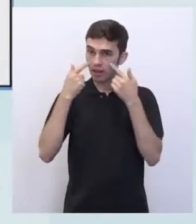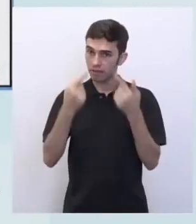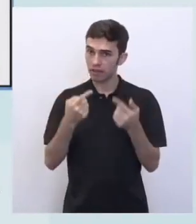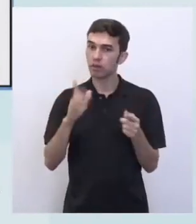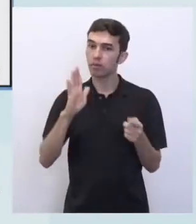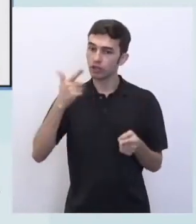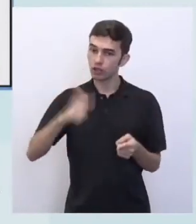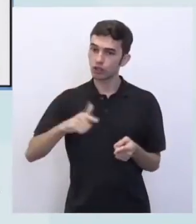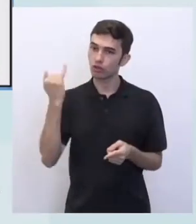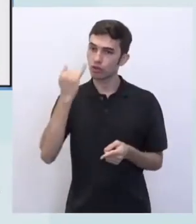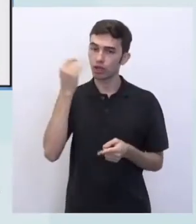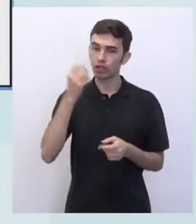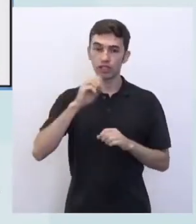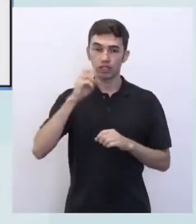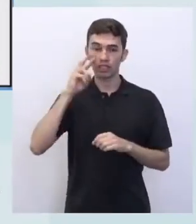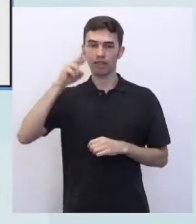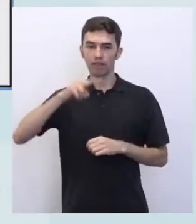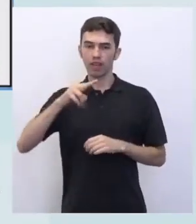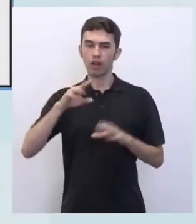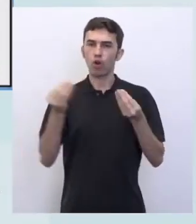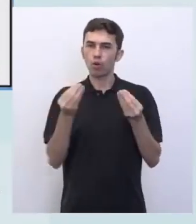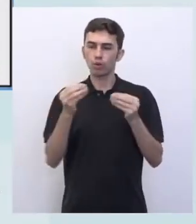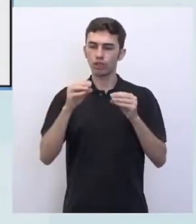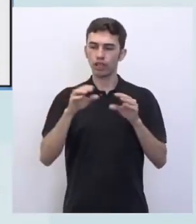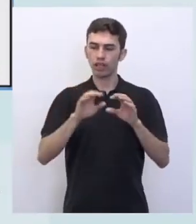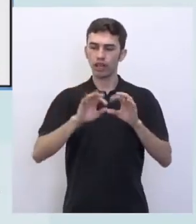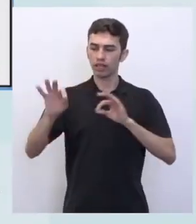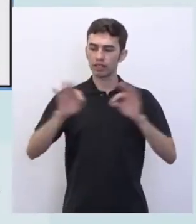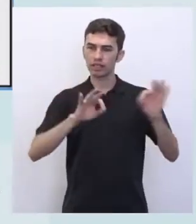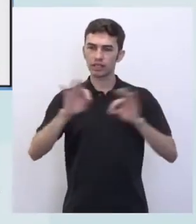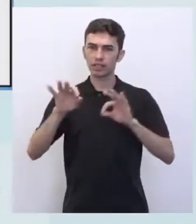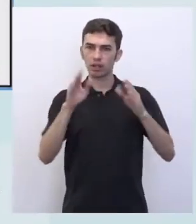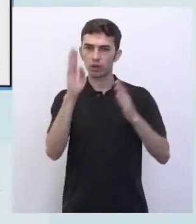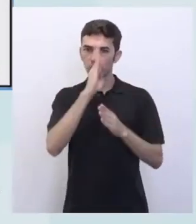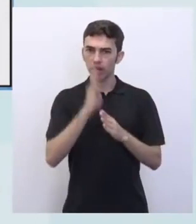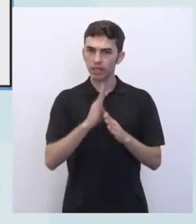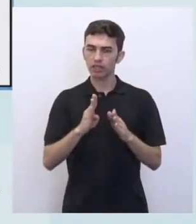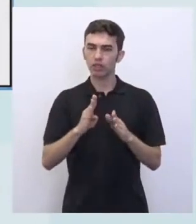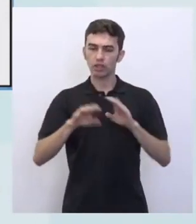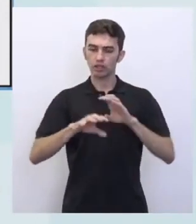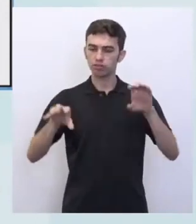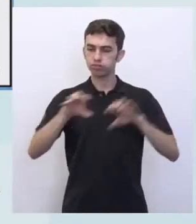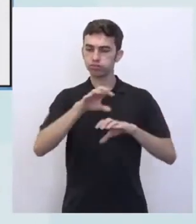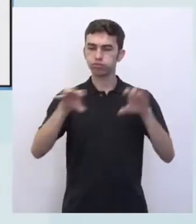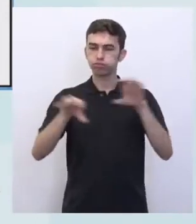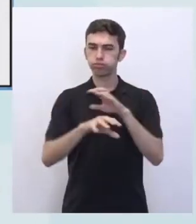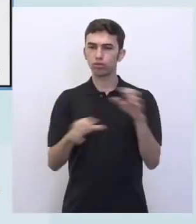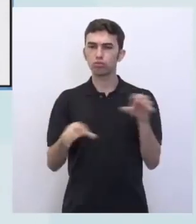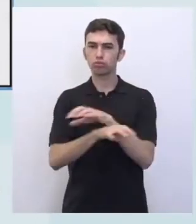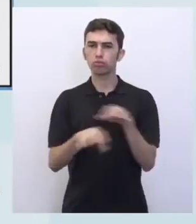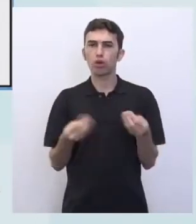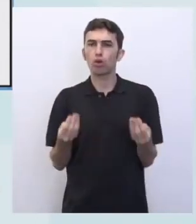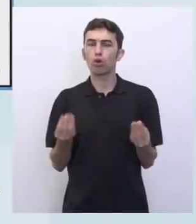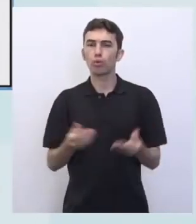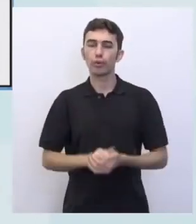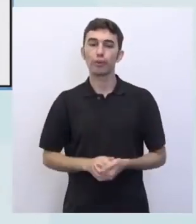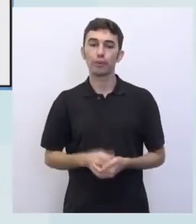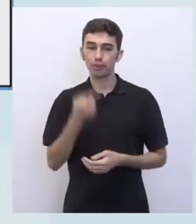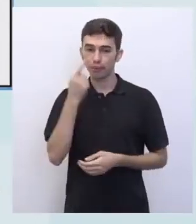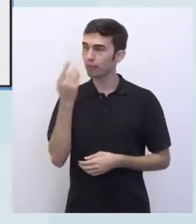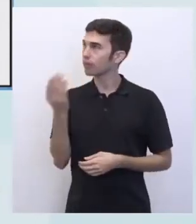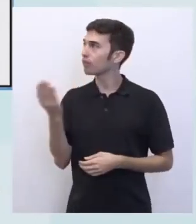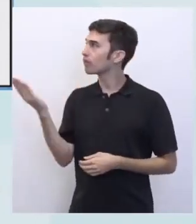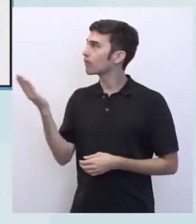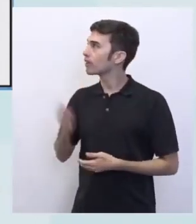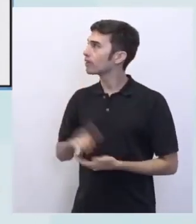entender espacialmente a distribuição dos biomas no nosso território, né? A gente consegue observar aí os biomas